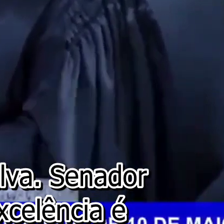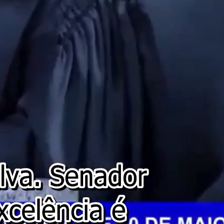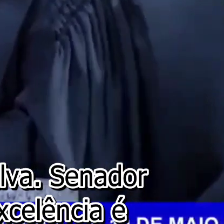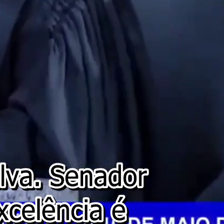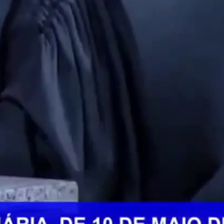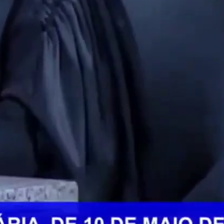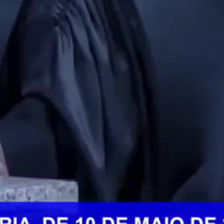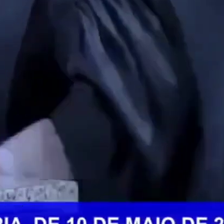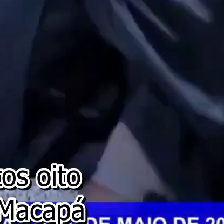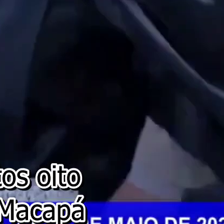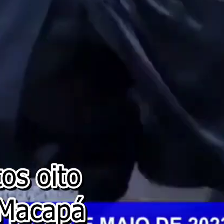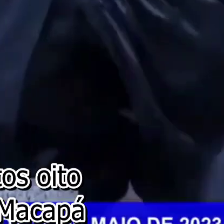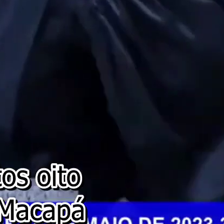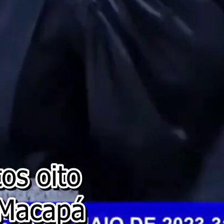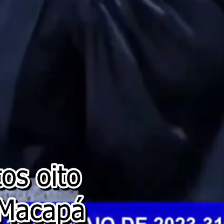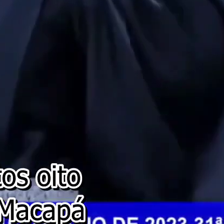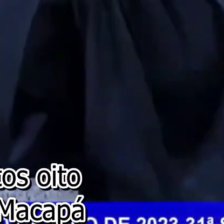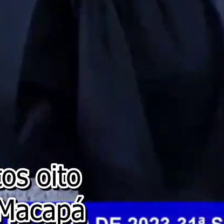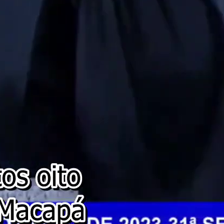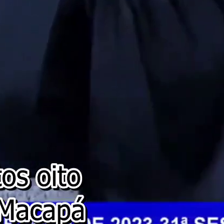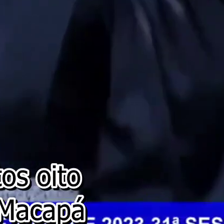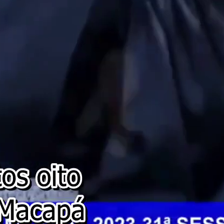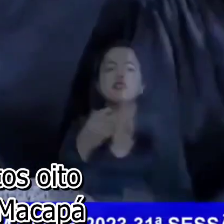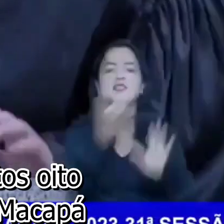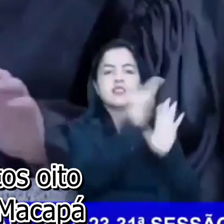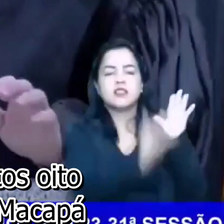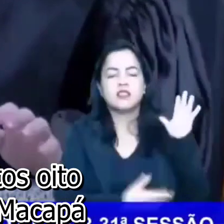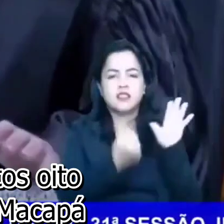Excelência é relator na prestação de contas